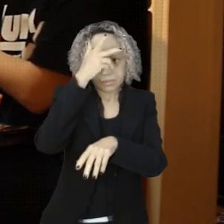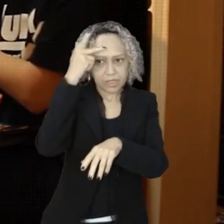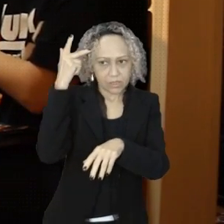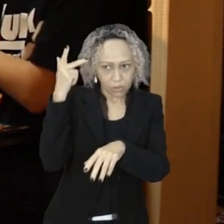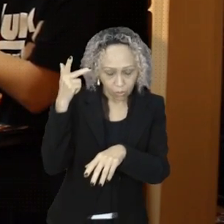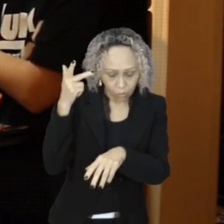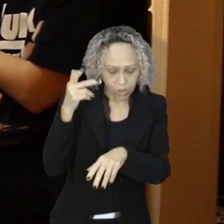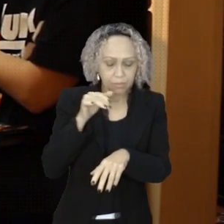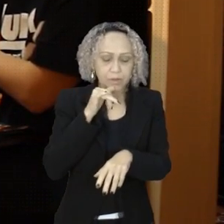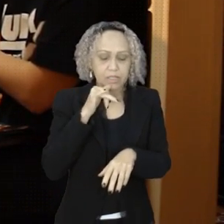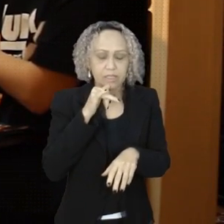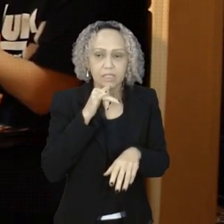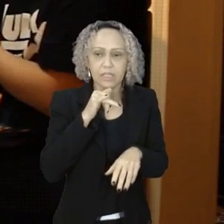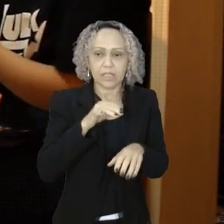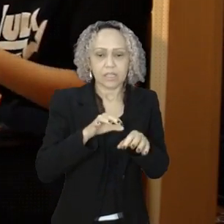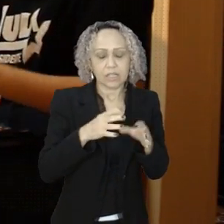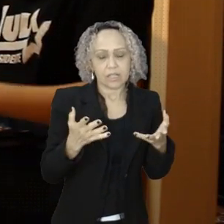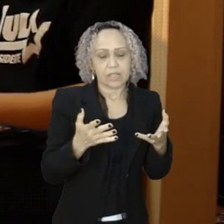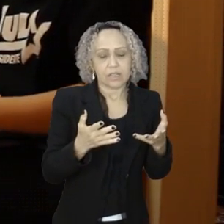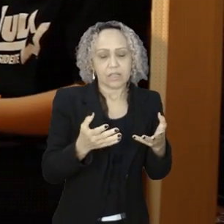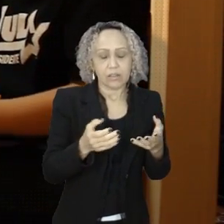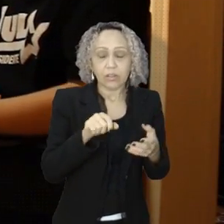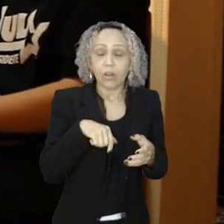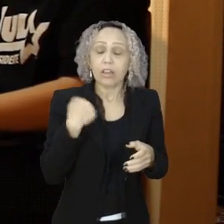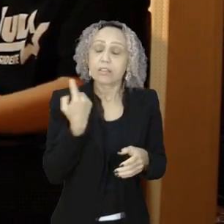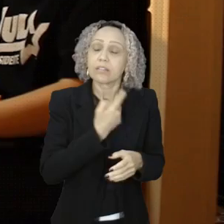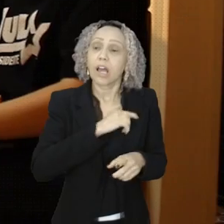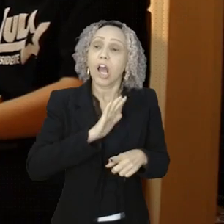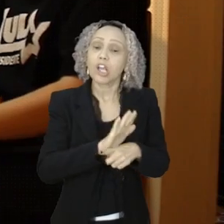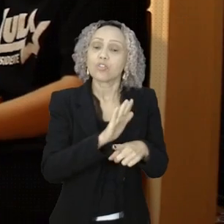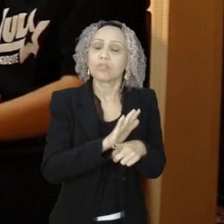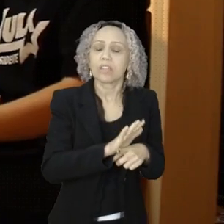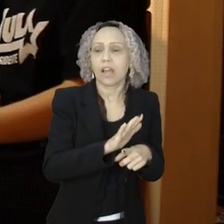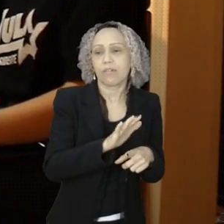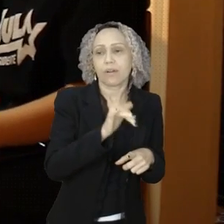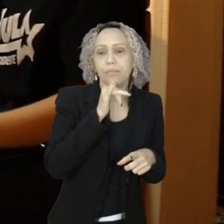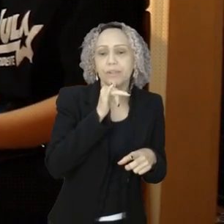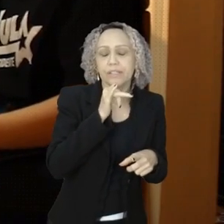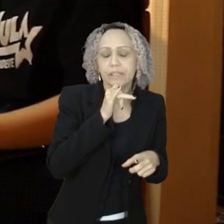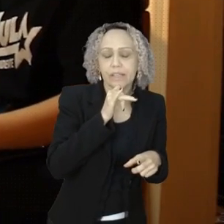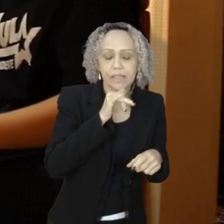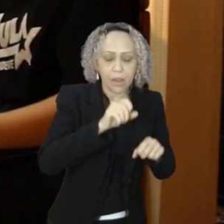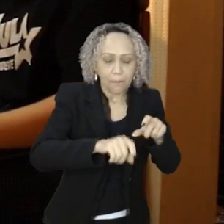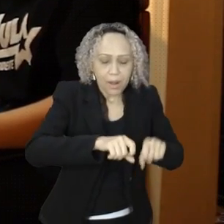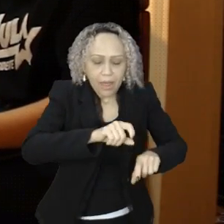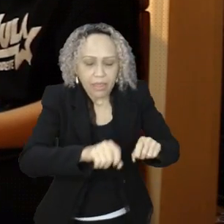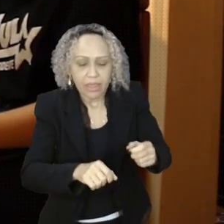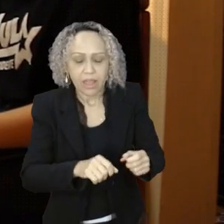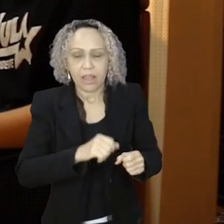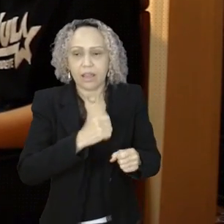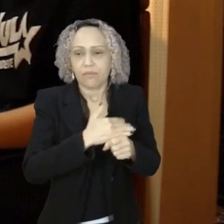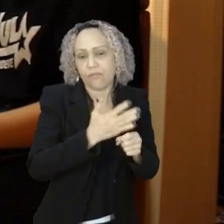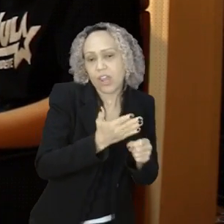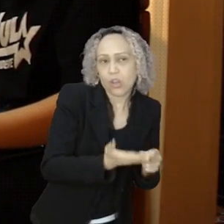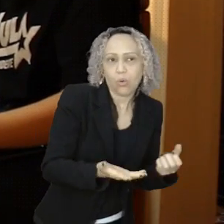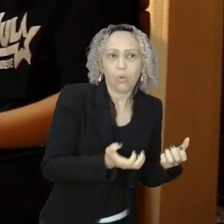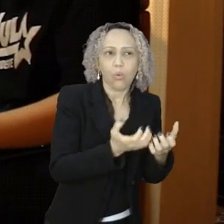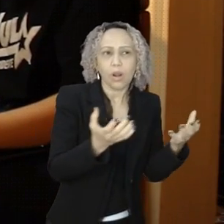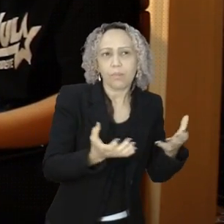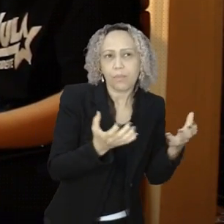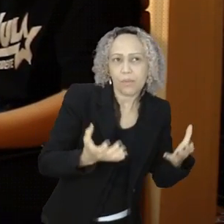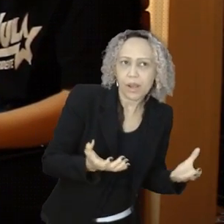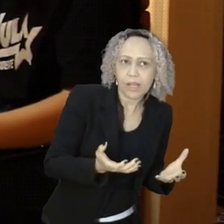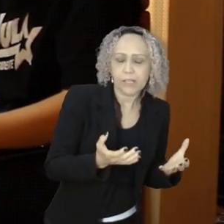tomate, plantar verdura, plantar abóbora, batata, cenoura, cebola, né, essas coisas assim da